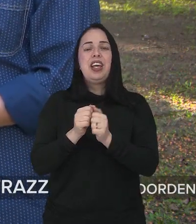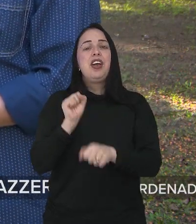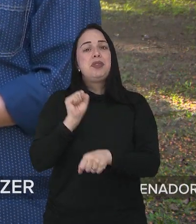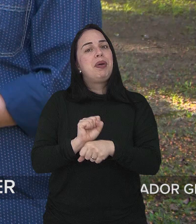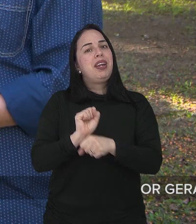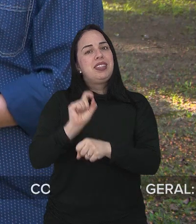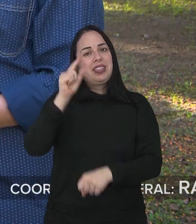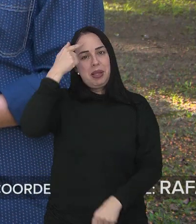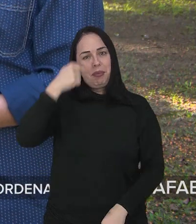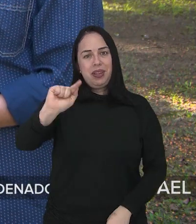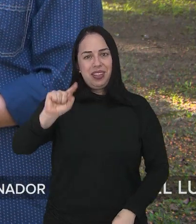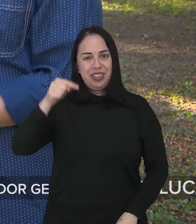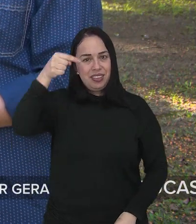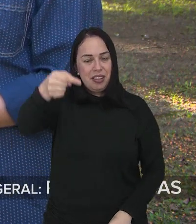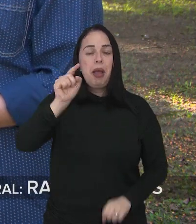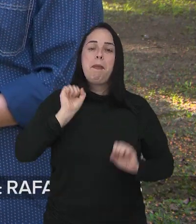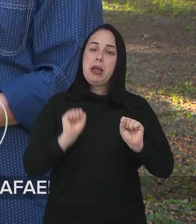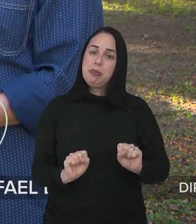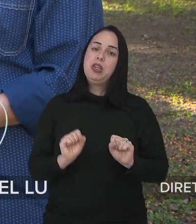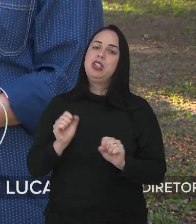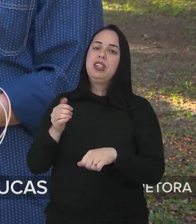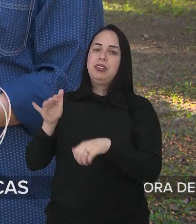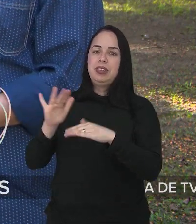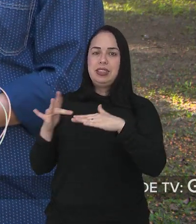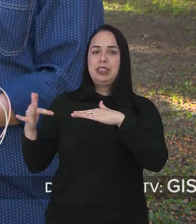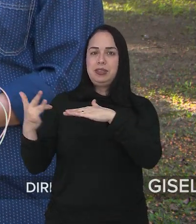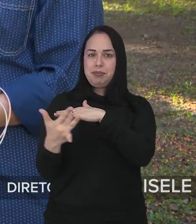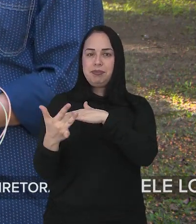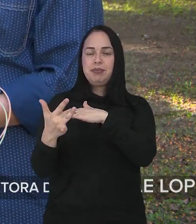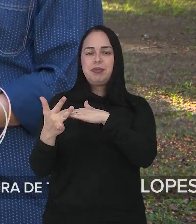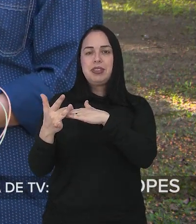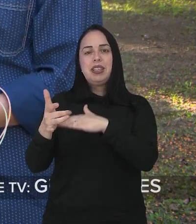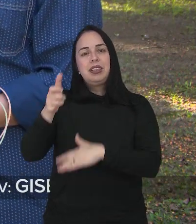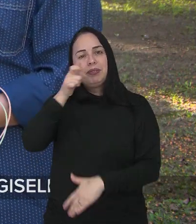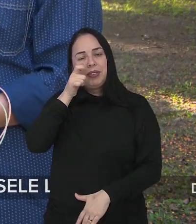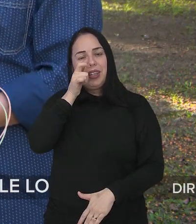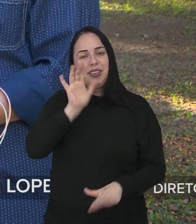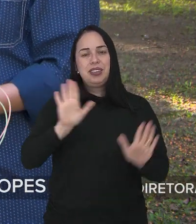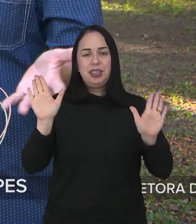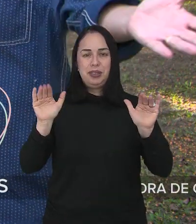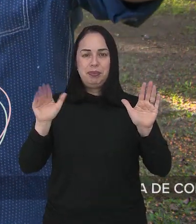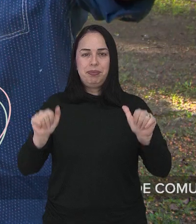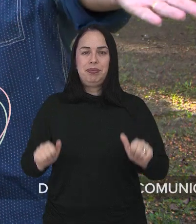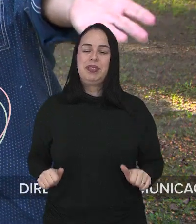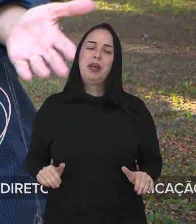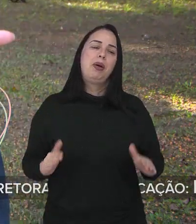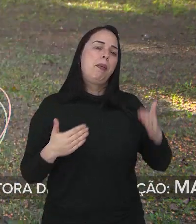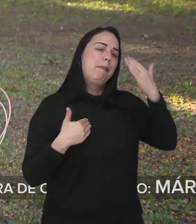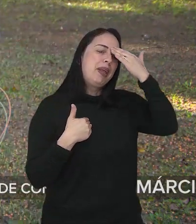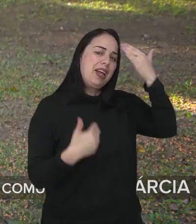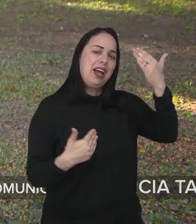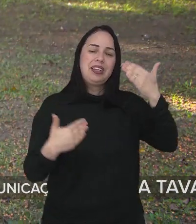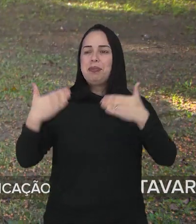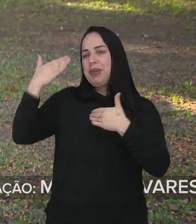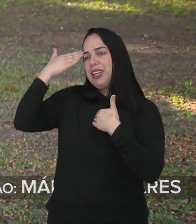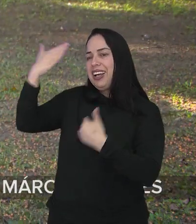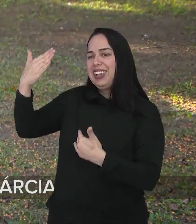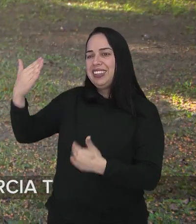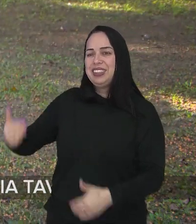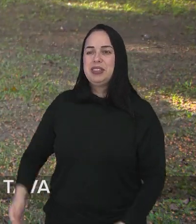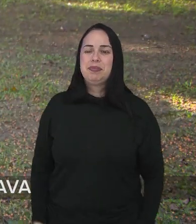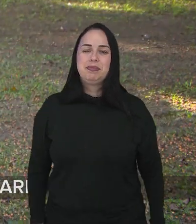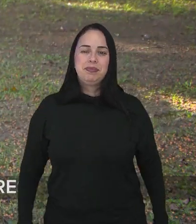no próximo. Até lá você pode nos acompanhar em nossas redes sociais. E eu fico por aqui. Tchau, tchau. Obrigada, querida, adorei.